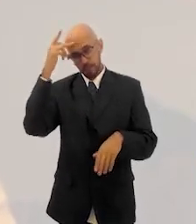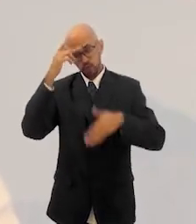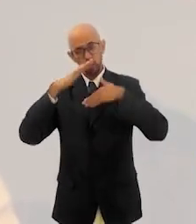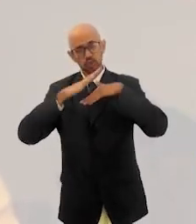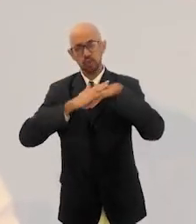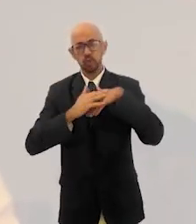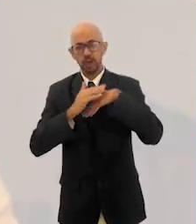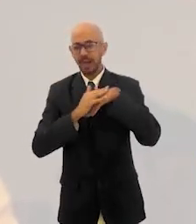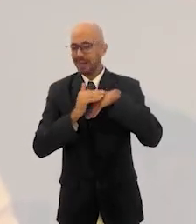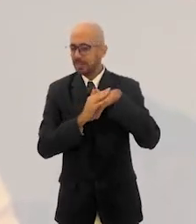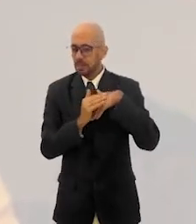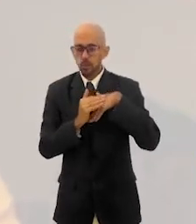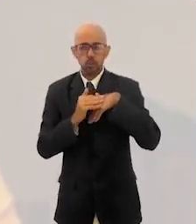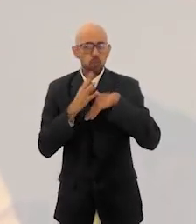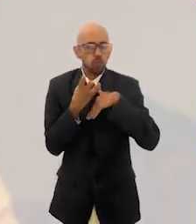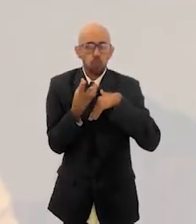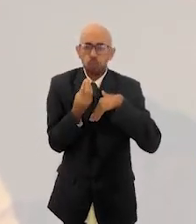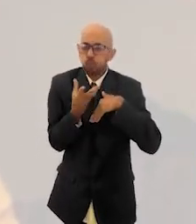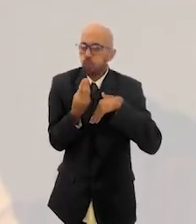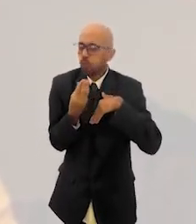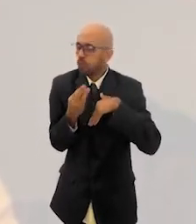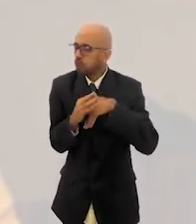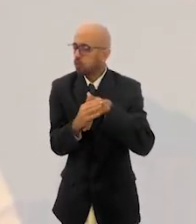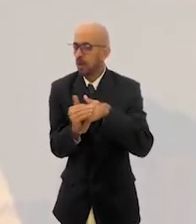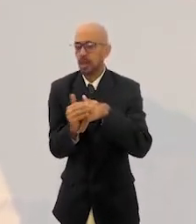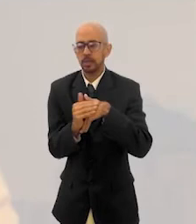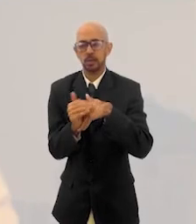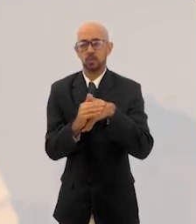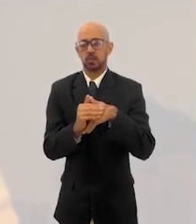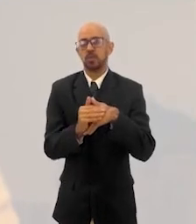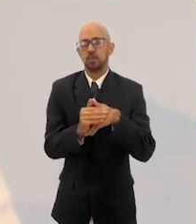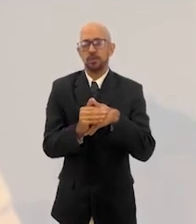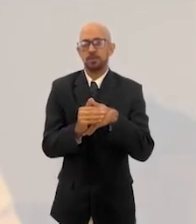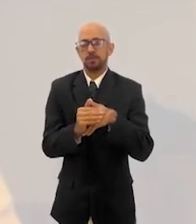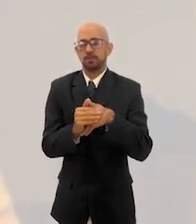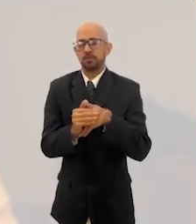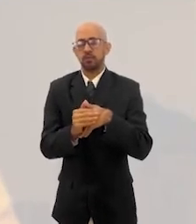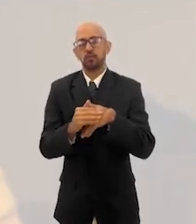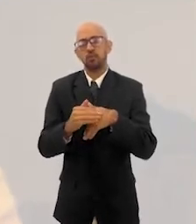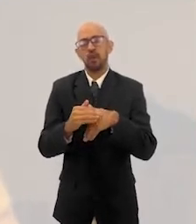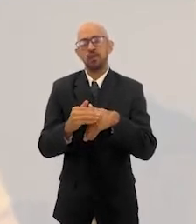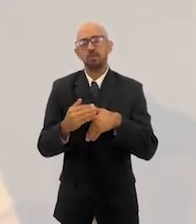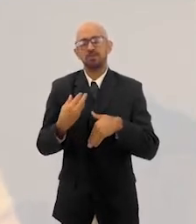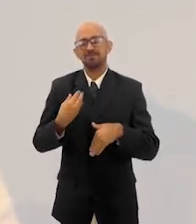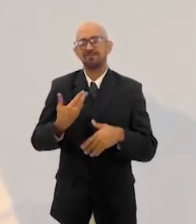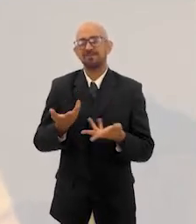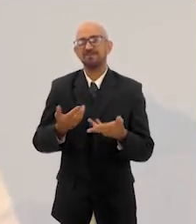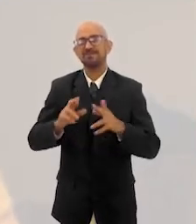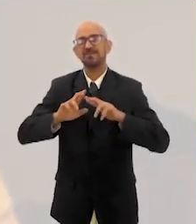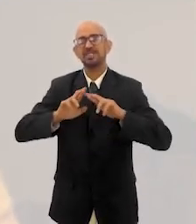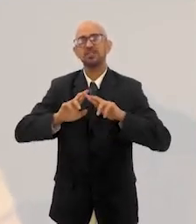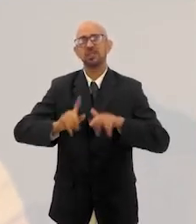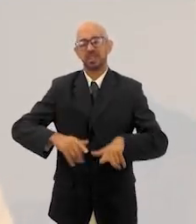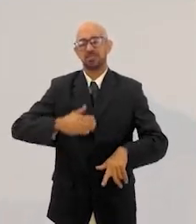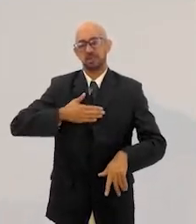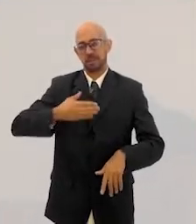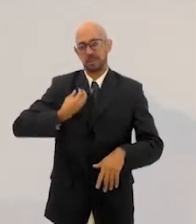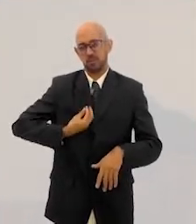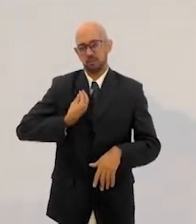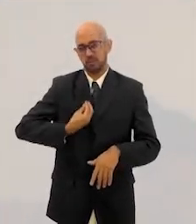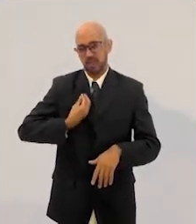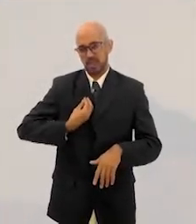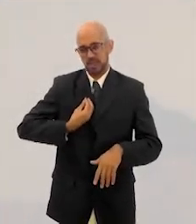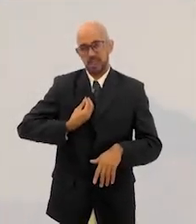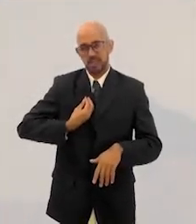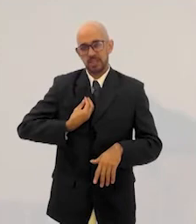Ela foi uma pessoa que me deu tanto carinho, e isso foi um diferencial. Isso é uma coisa que eu guardo, isso está